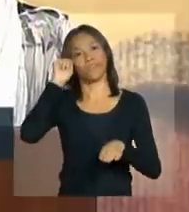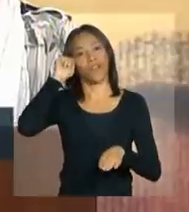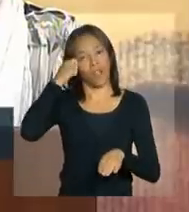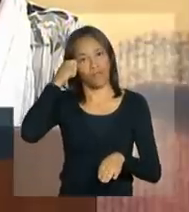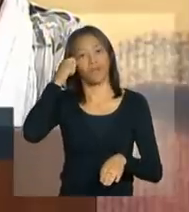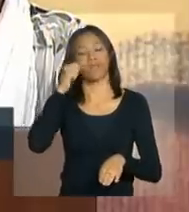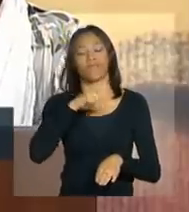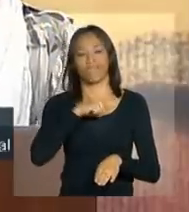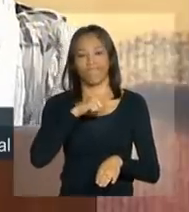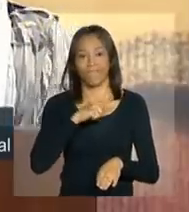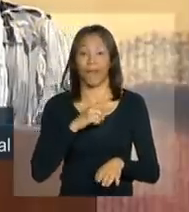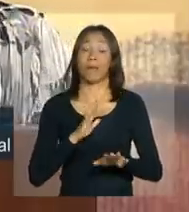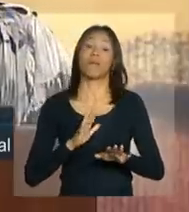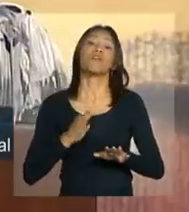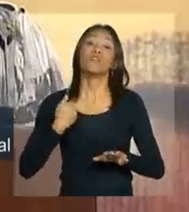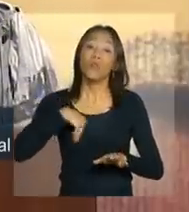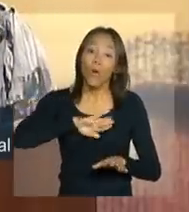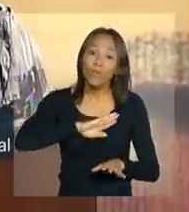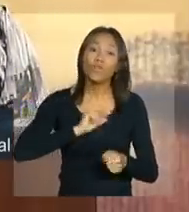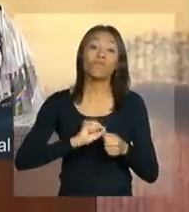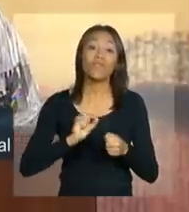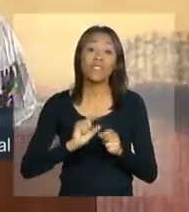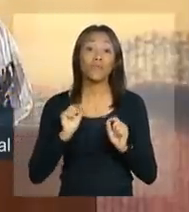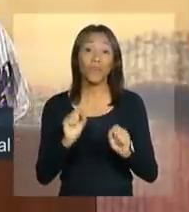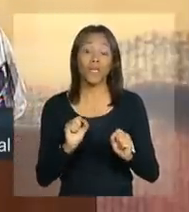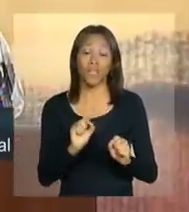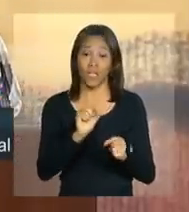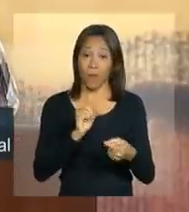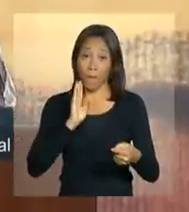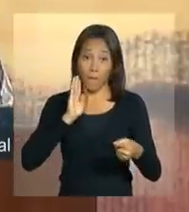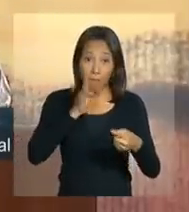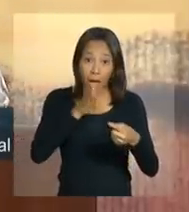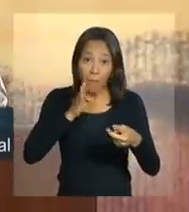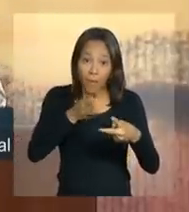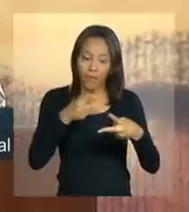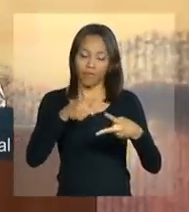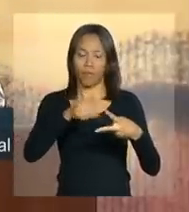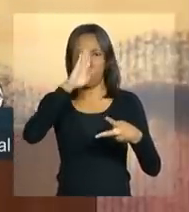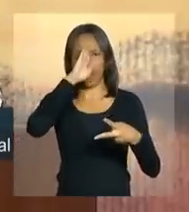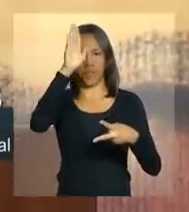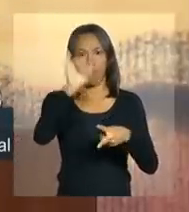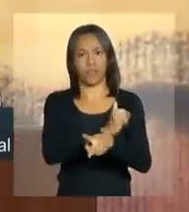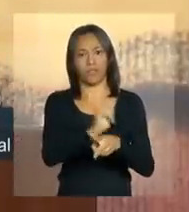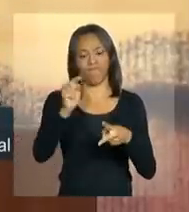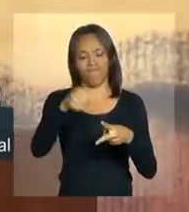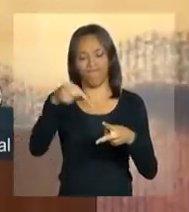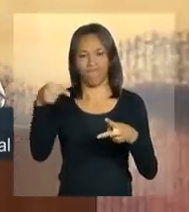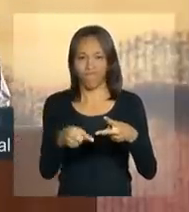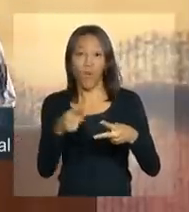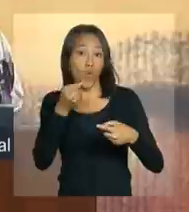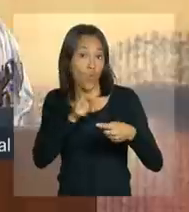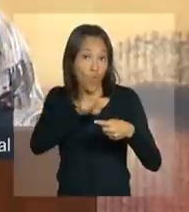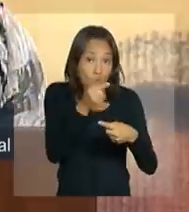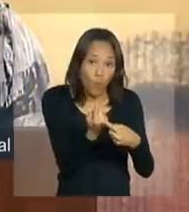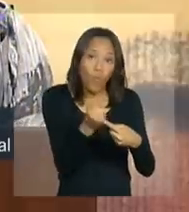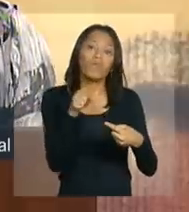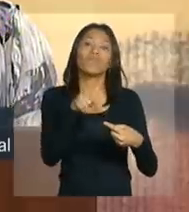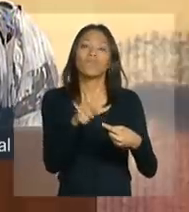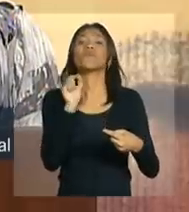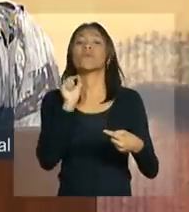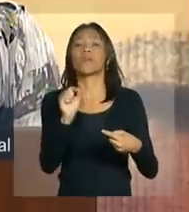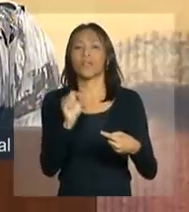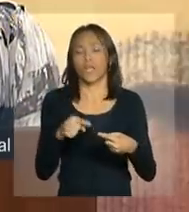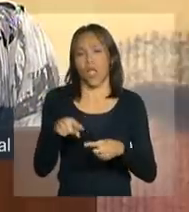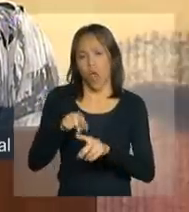isso temos focado em duas iniciativas principais uma tem a ver com a